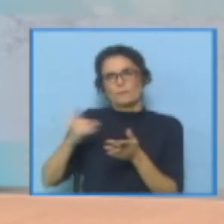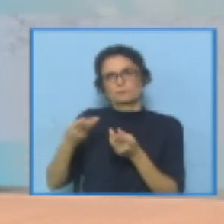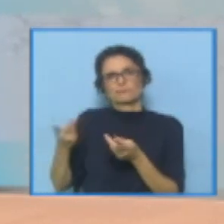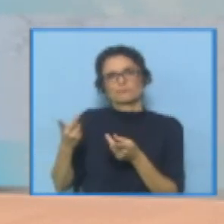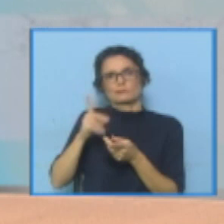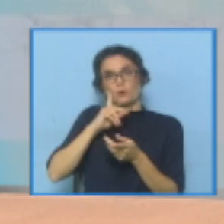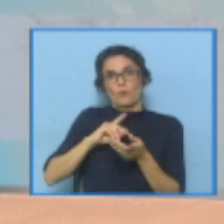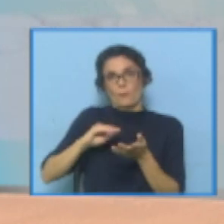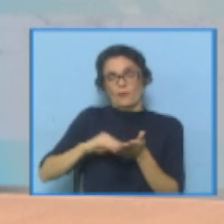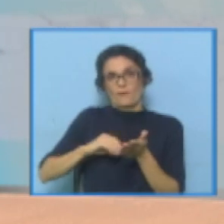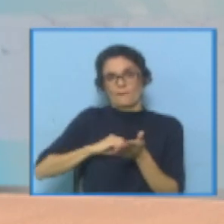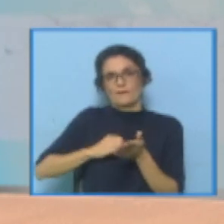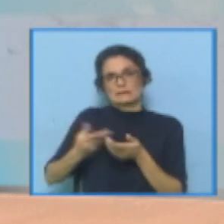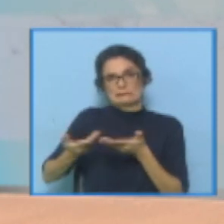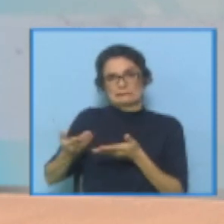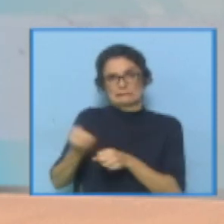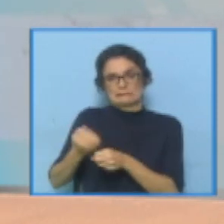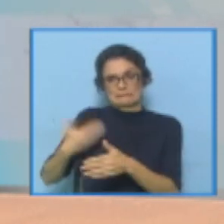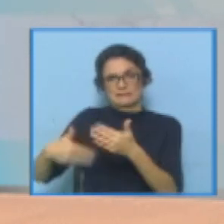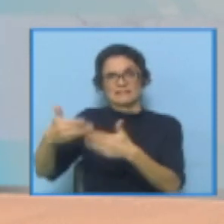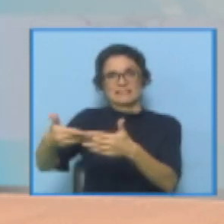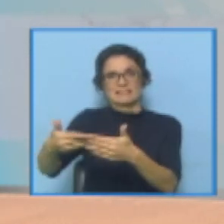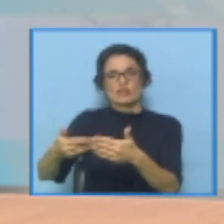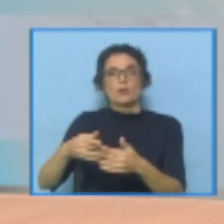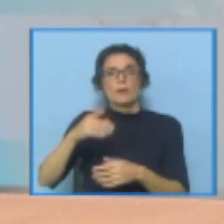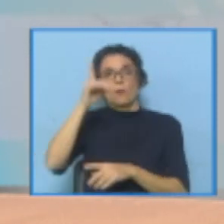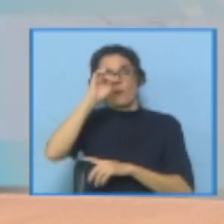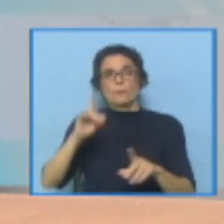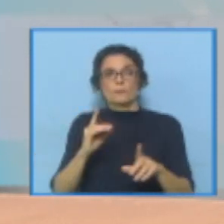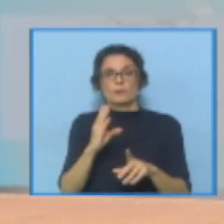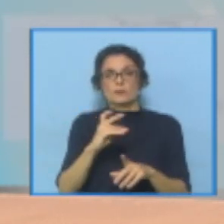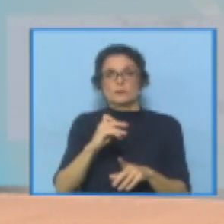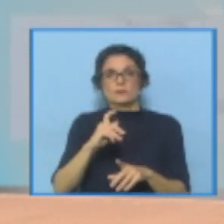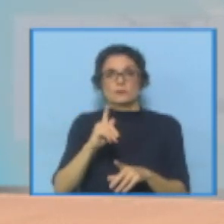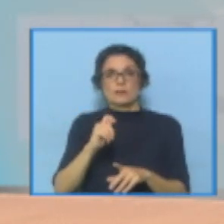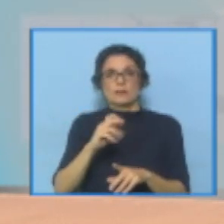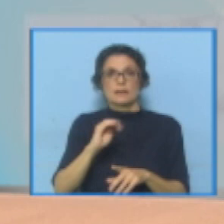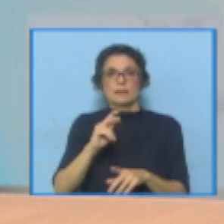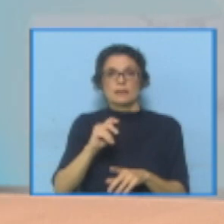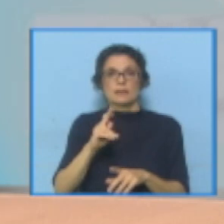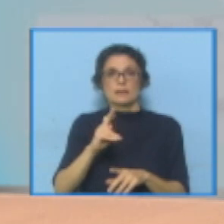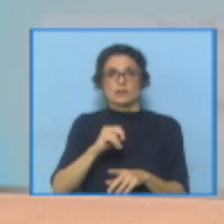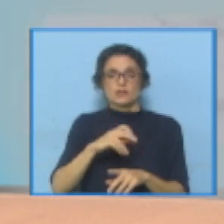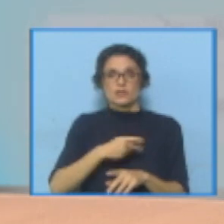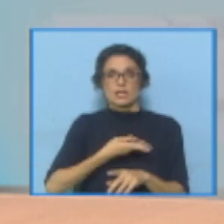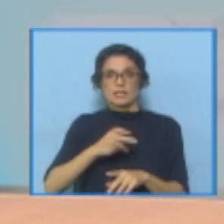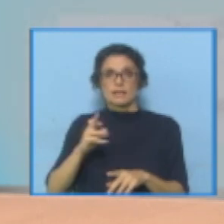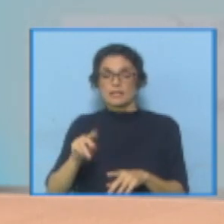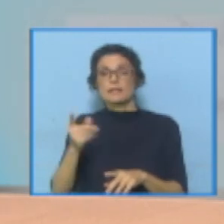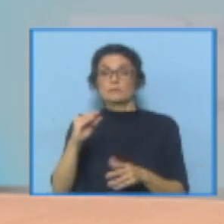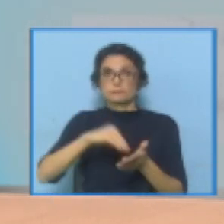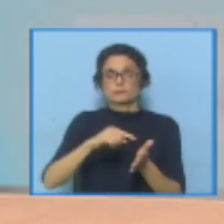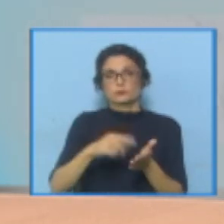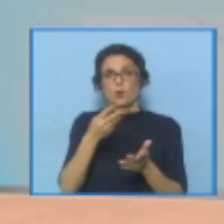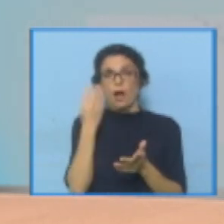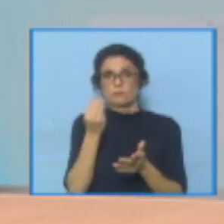e à elaboração de materiais na área da prevenção primária, que é a professora Joana Alexandre, também docente no ISCTE, e convidámos uma aluna, neste